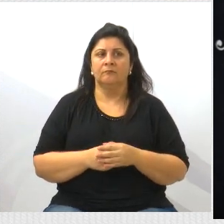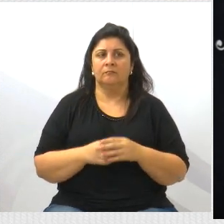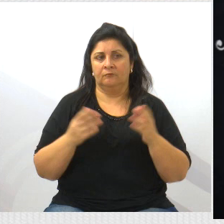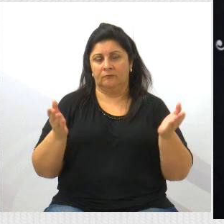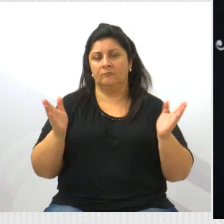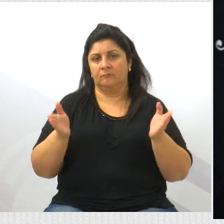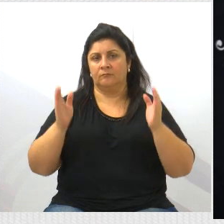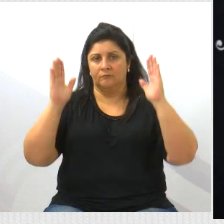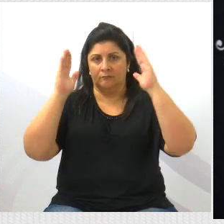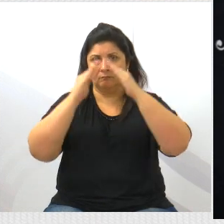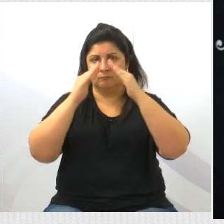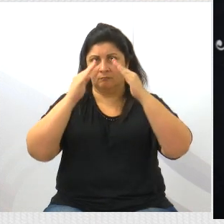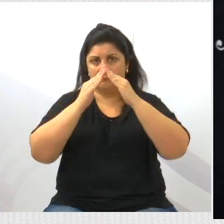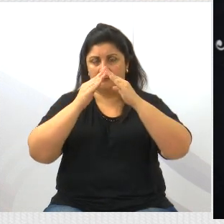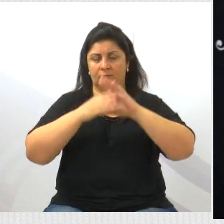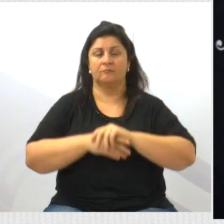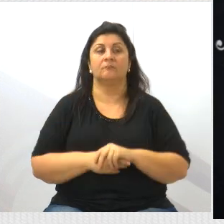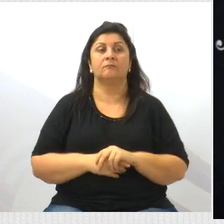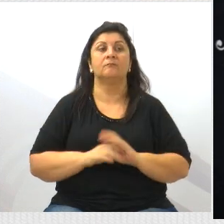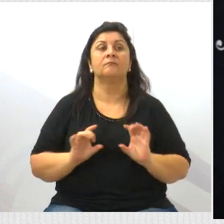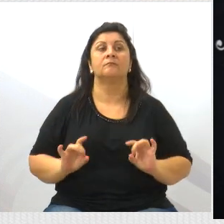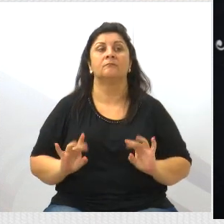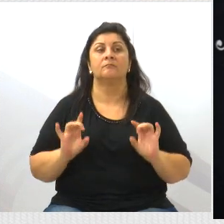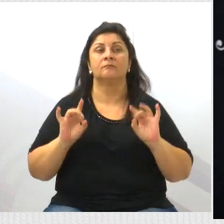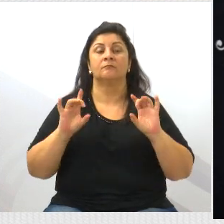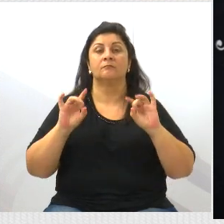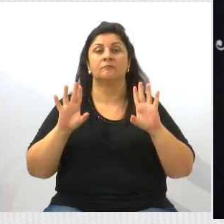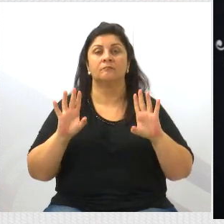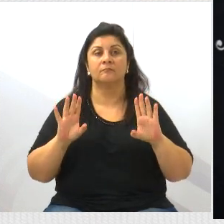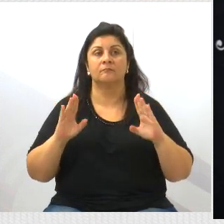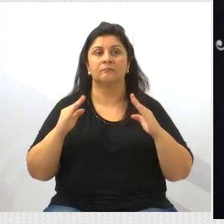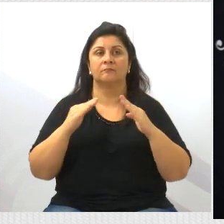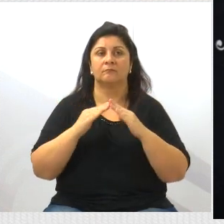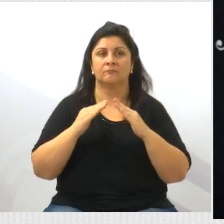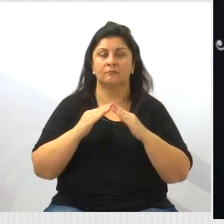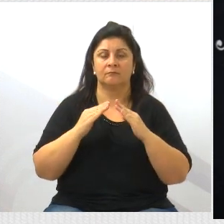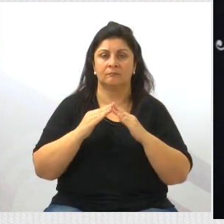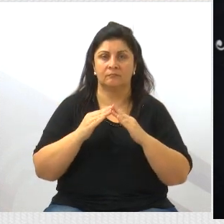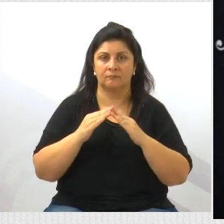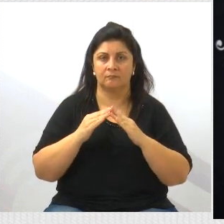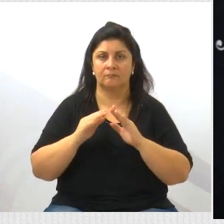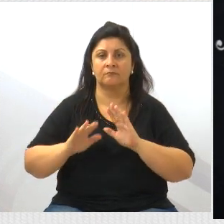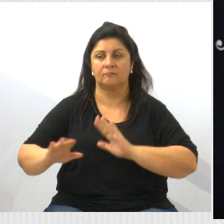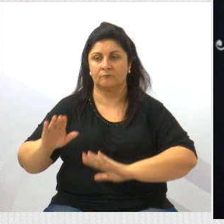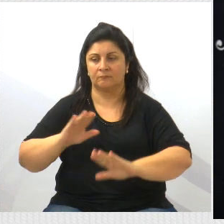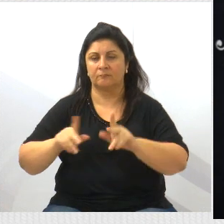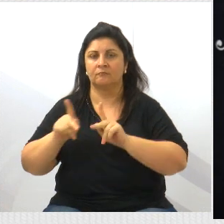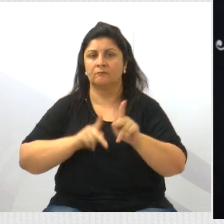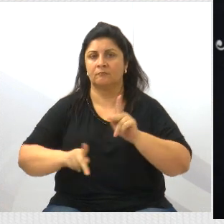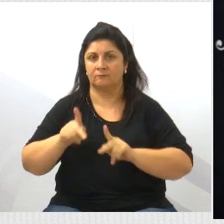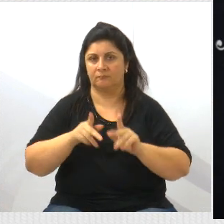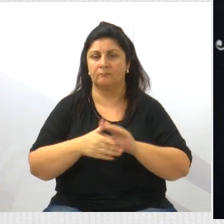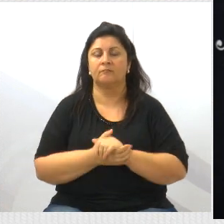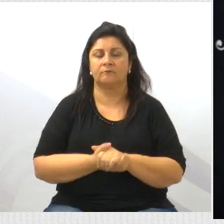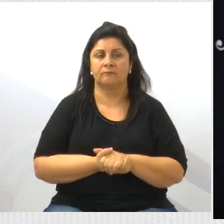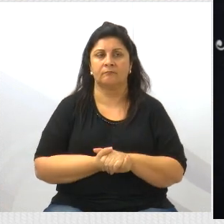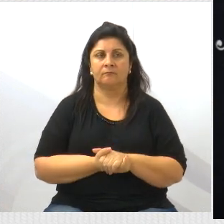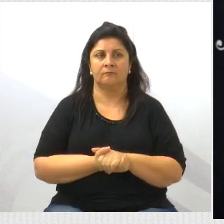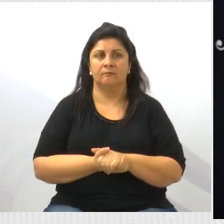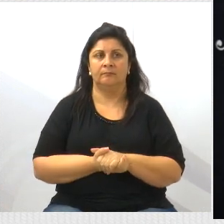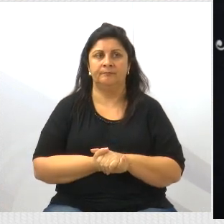de vocês, né? Especialmente da habitação do interesse social, né? Então, por